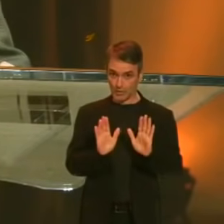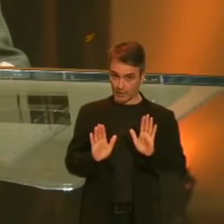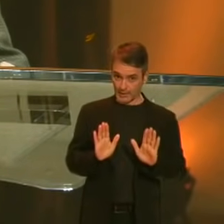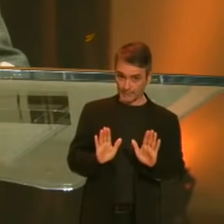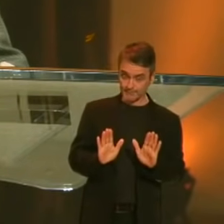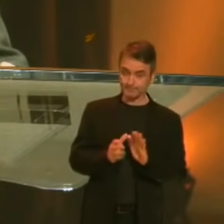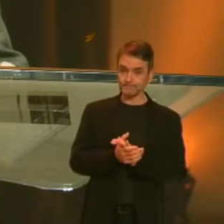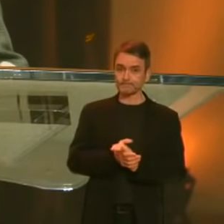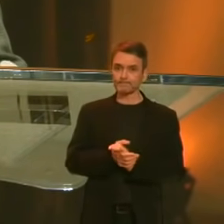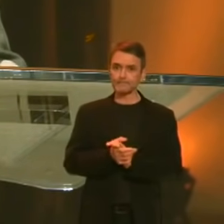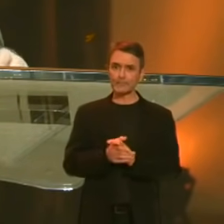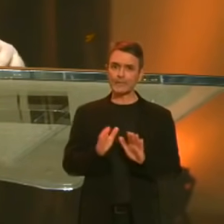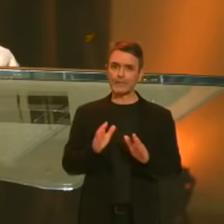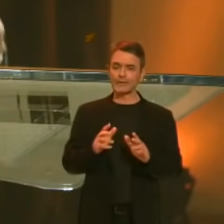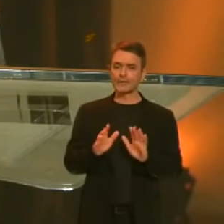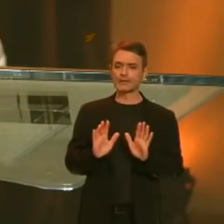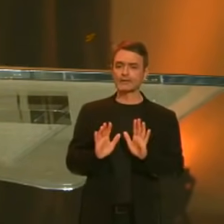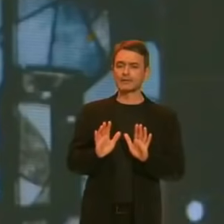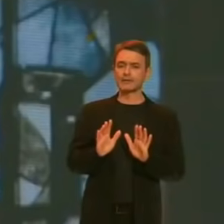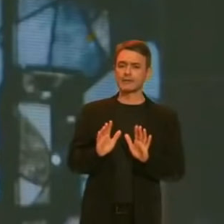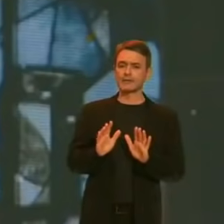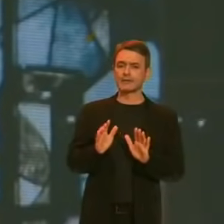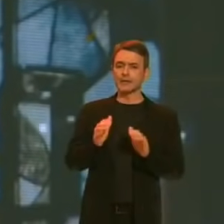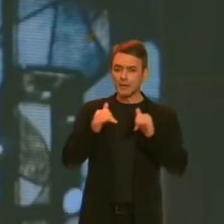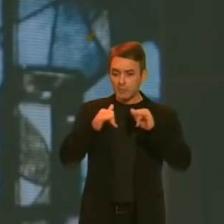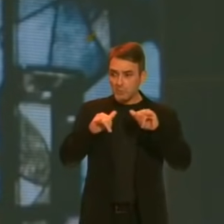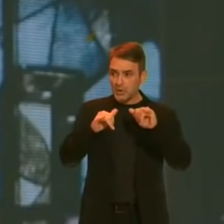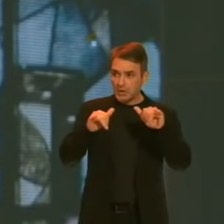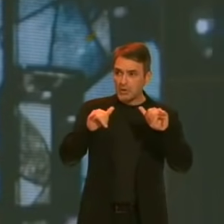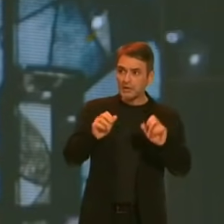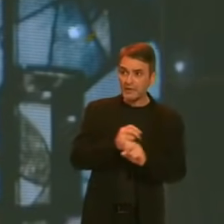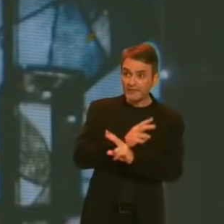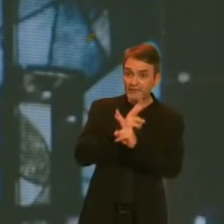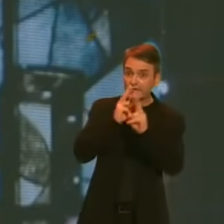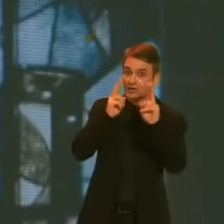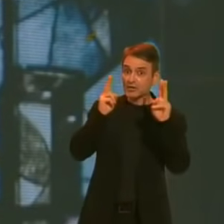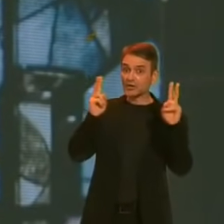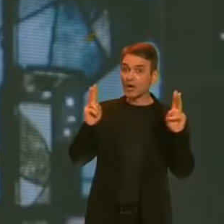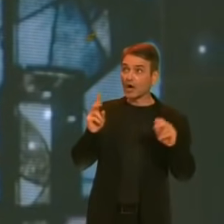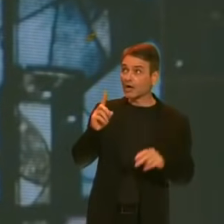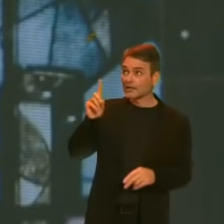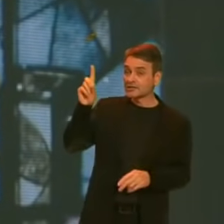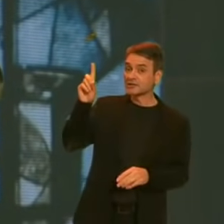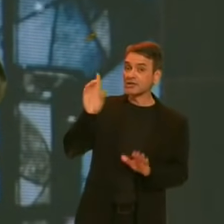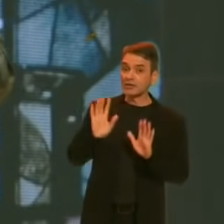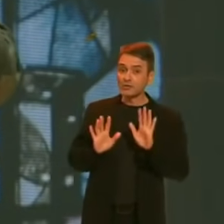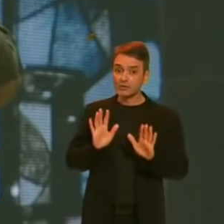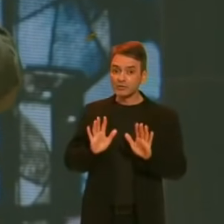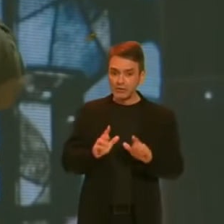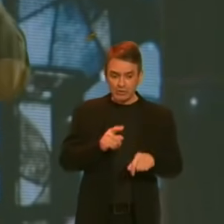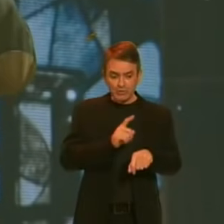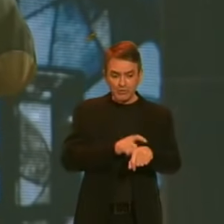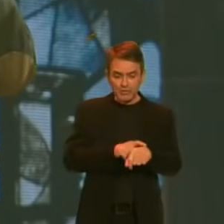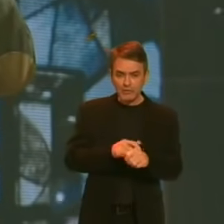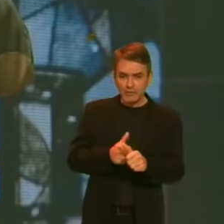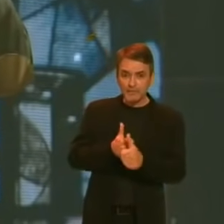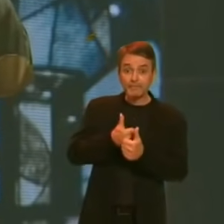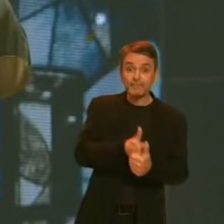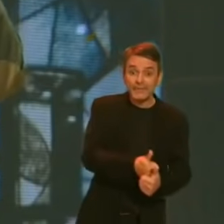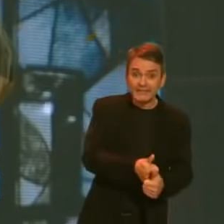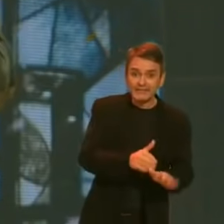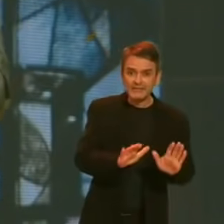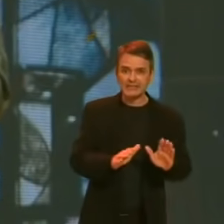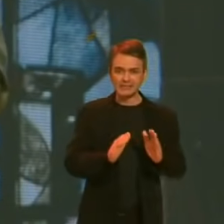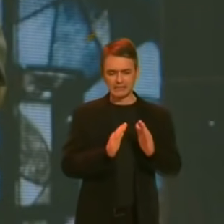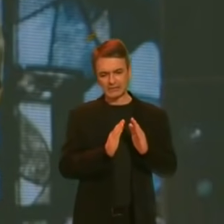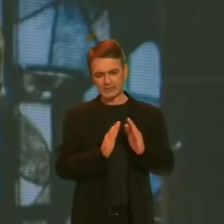livro que proclama a vitória de Deus no meio de um tempo de perseguição, quando a igreja estava